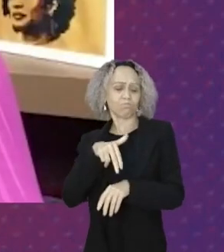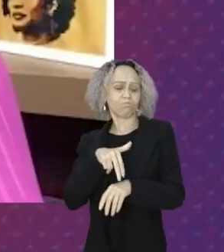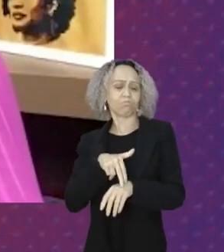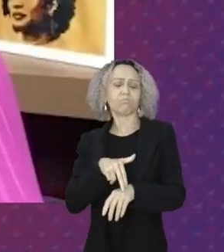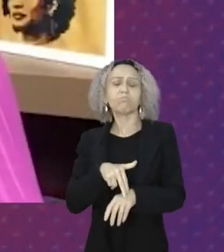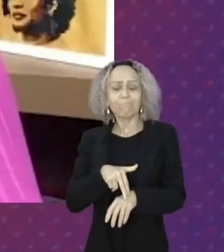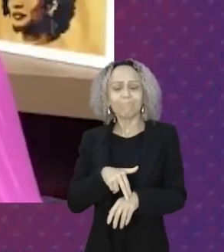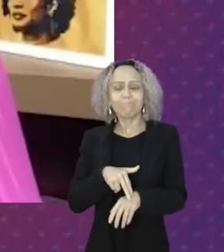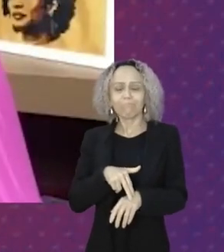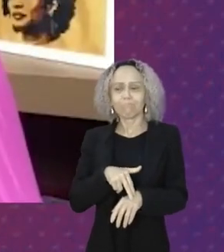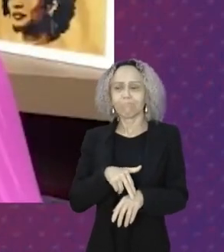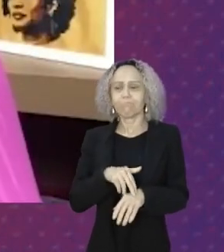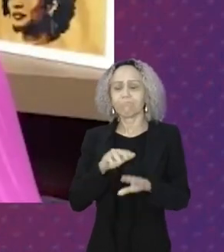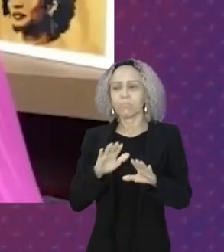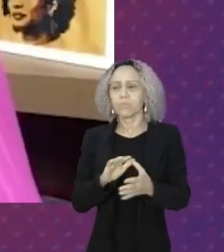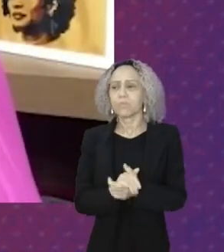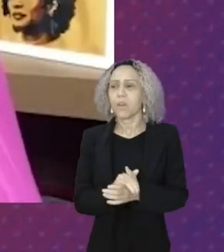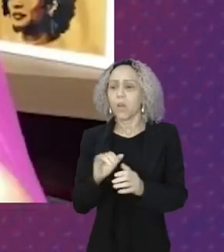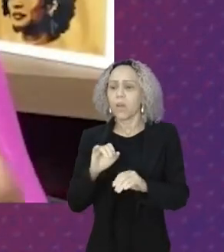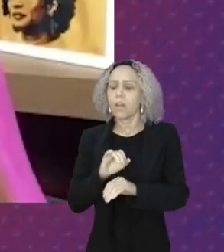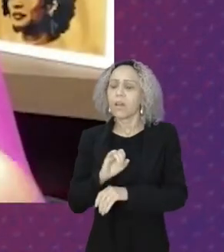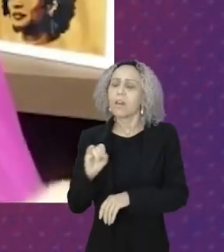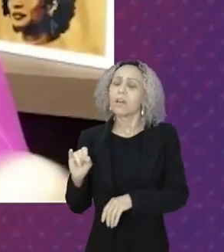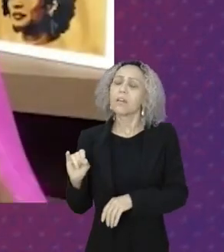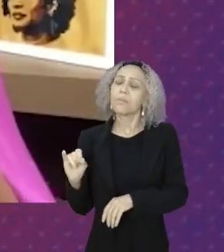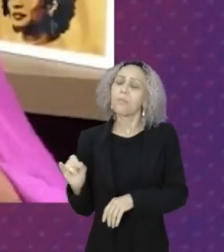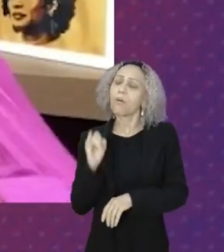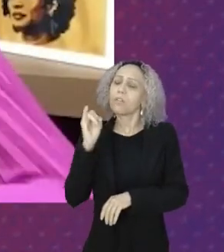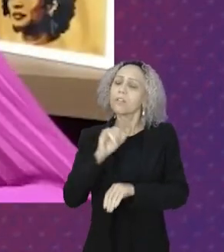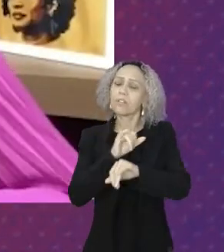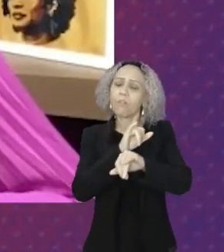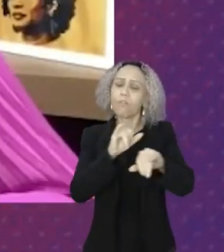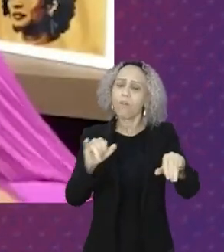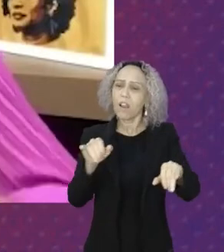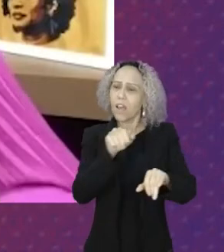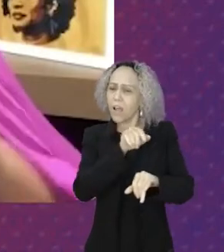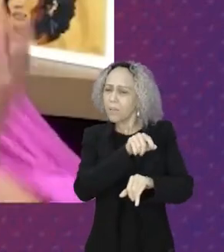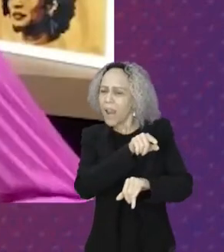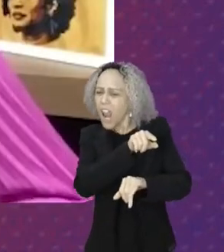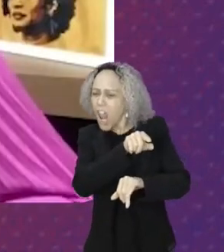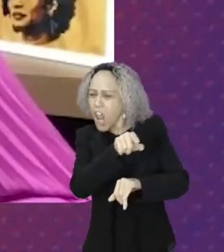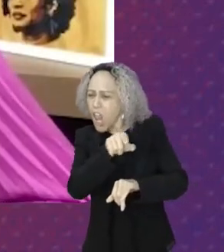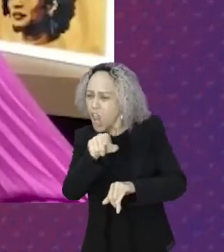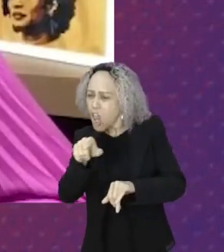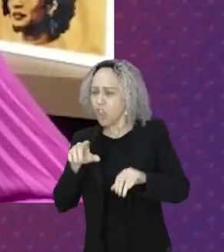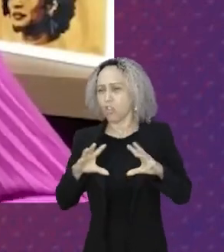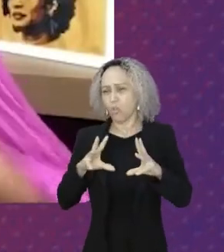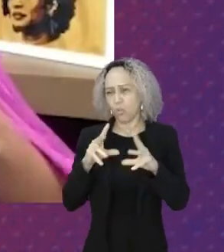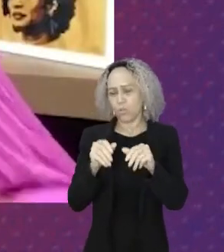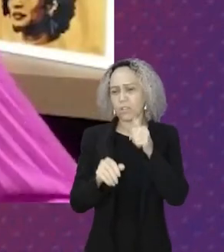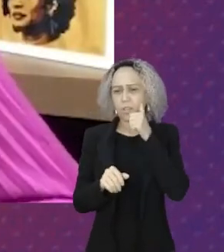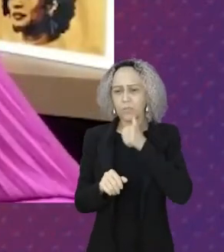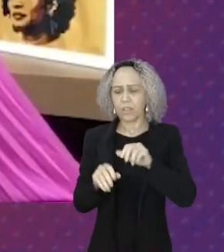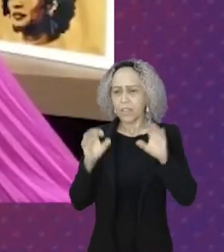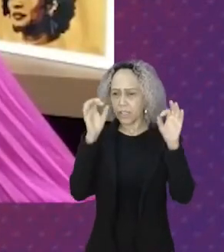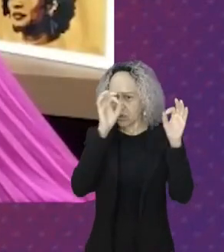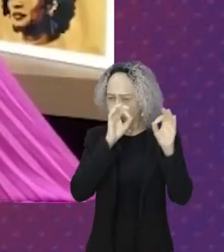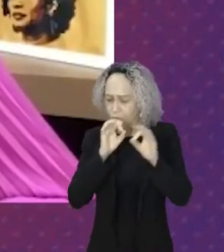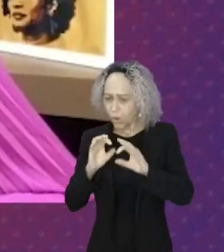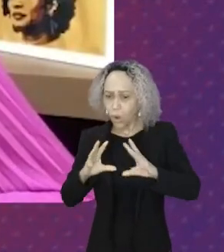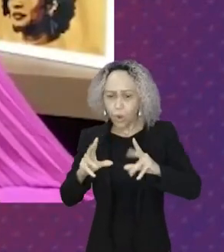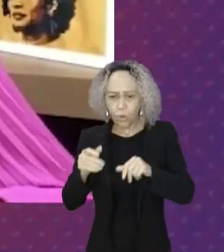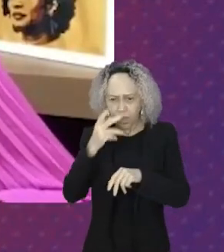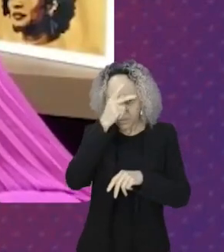É importante demais dizer para todas as mulheres que estão acompanhando, e para todas as pessoas que